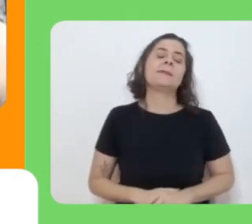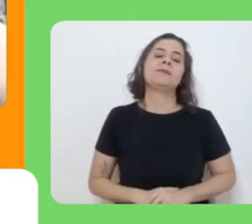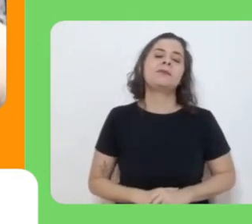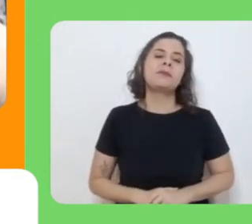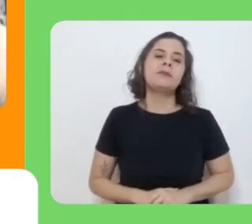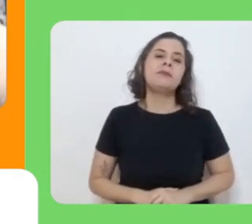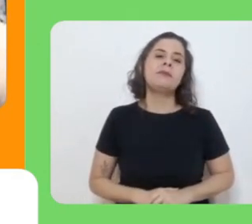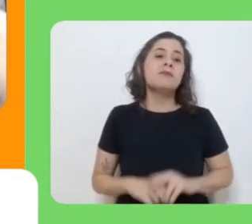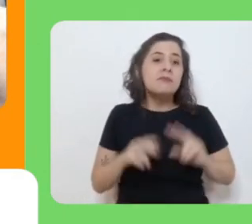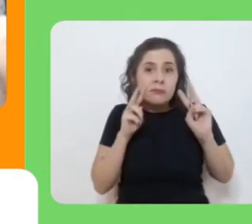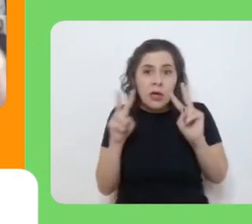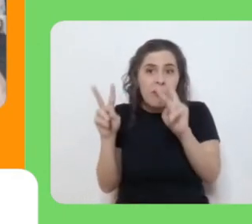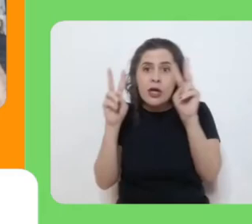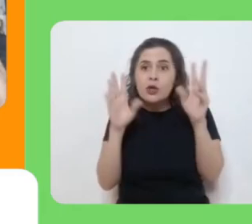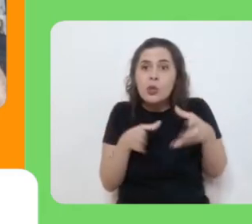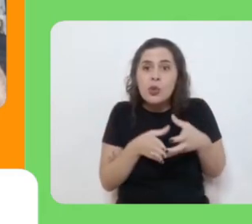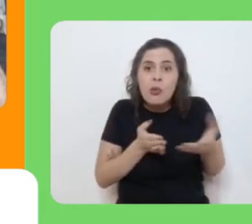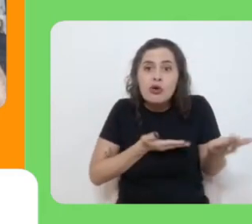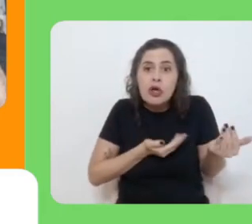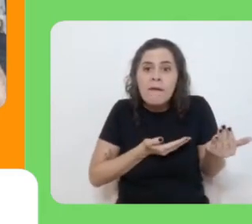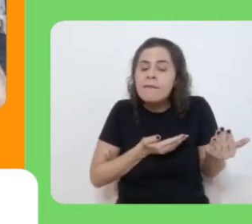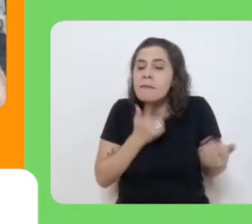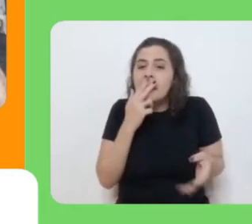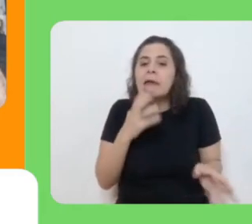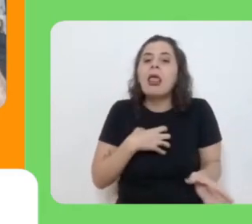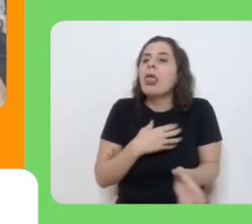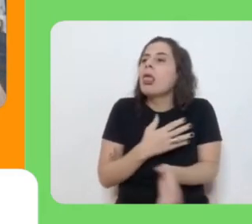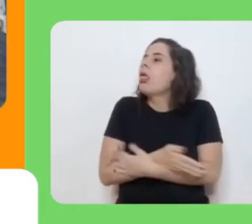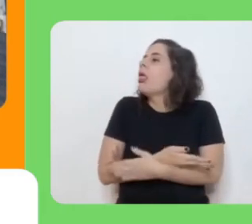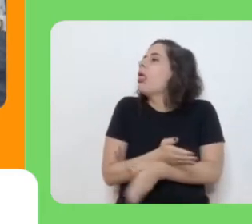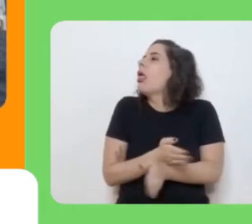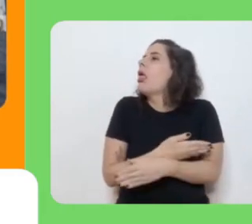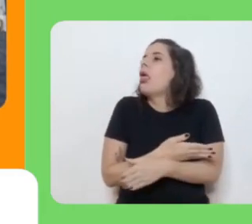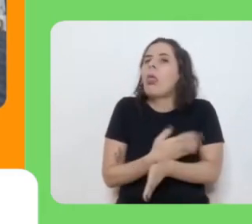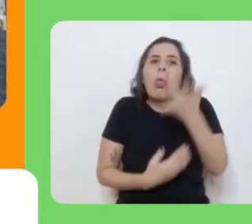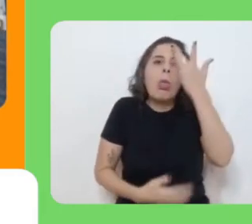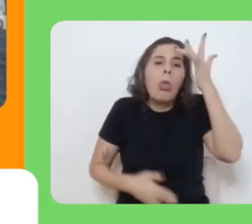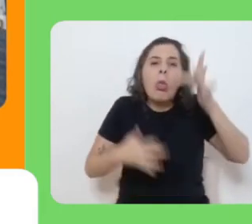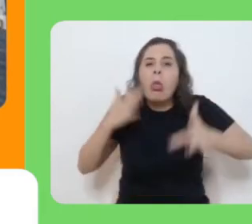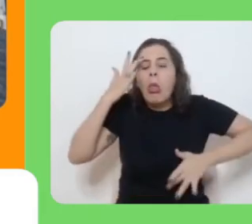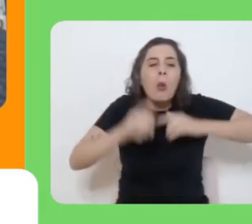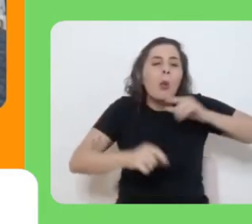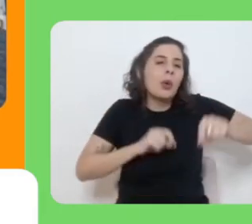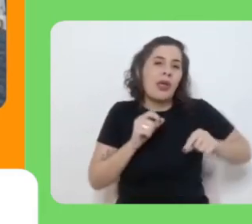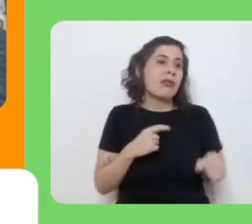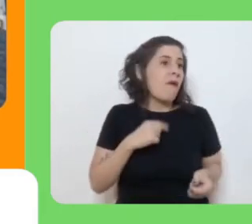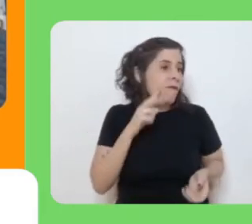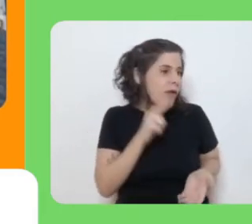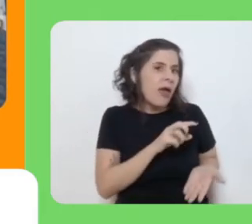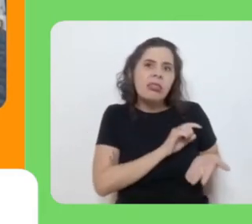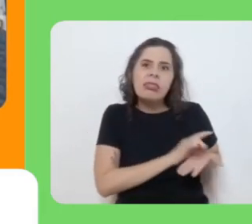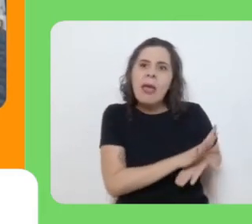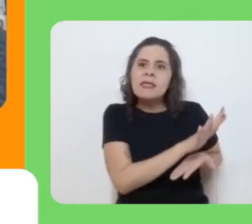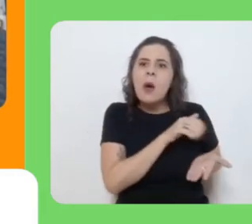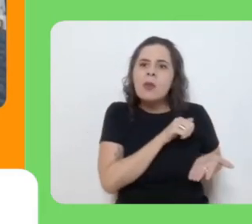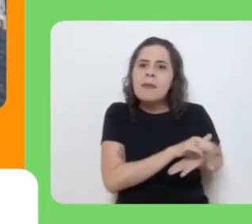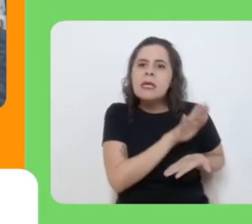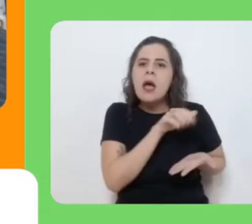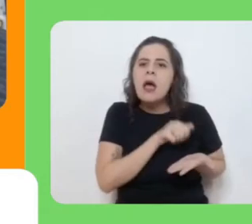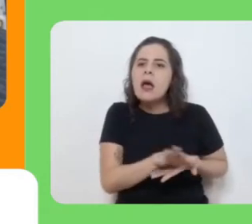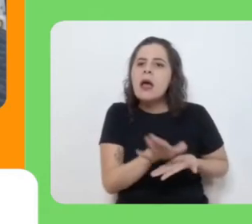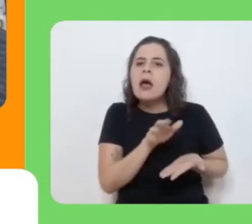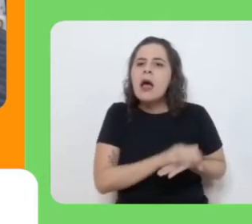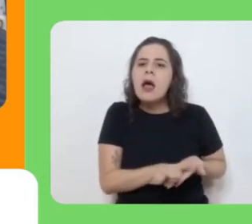Eu vejo a molecada perdida, não sabe o que fazer, vê esse monte de demissão em massa, né? Que o